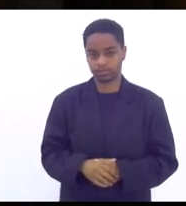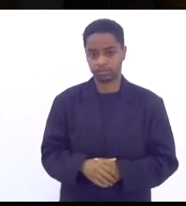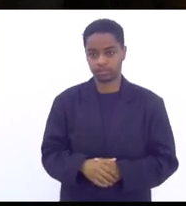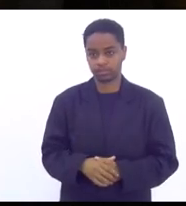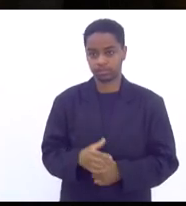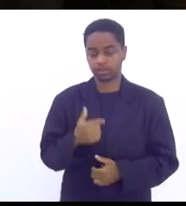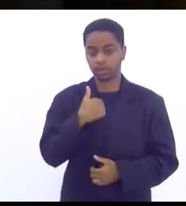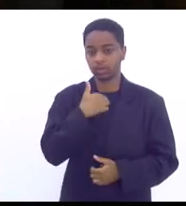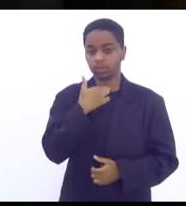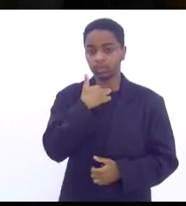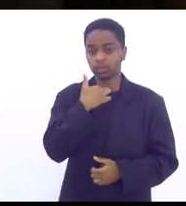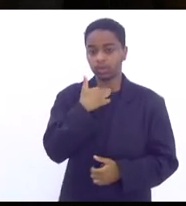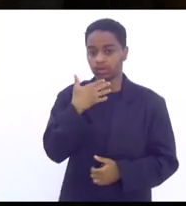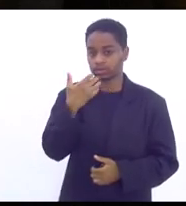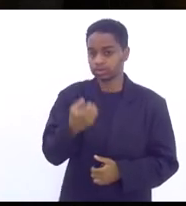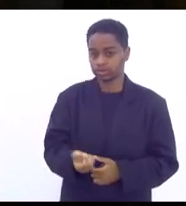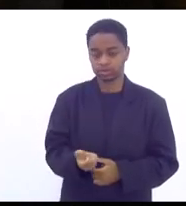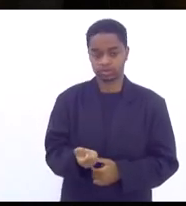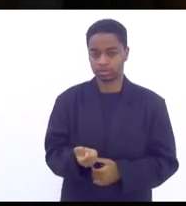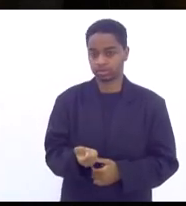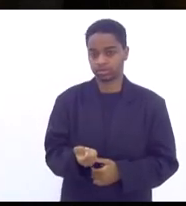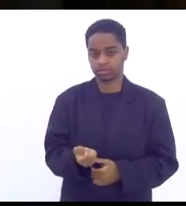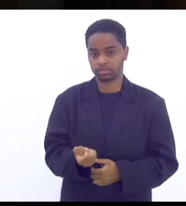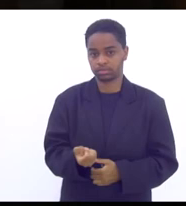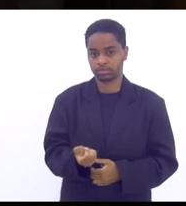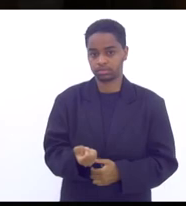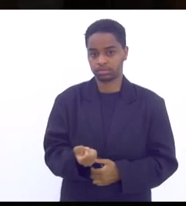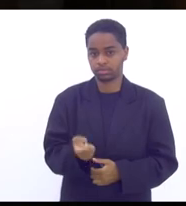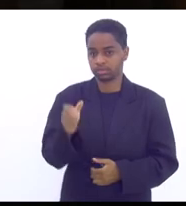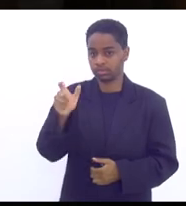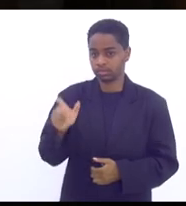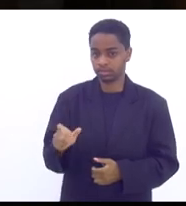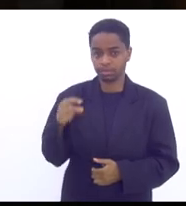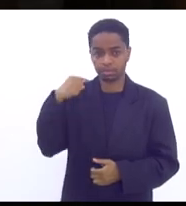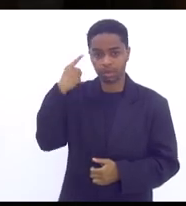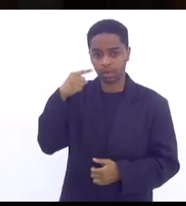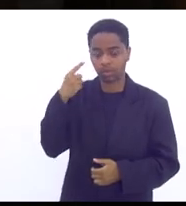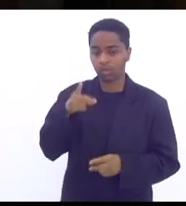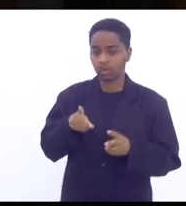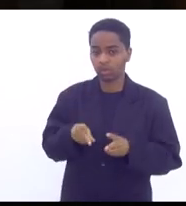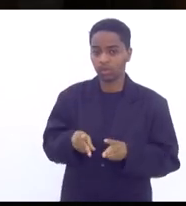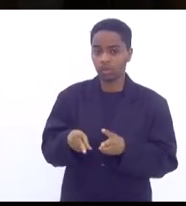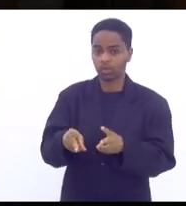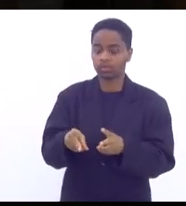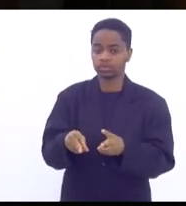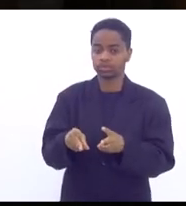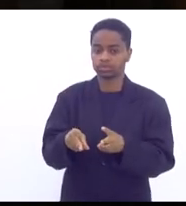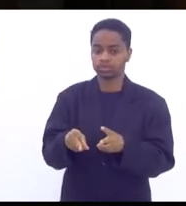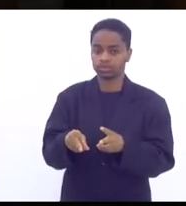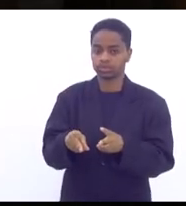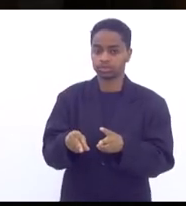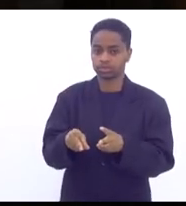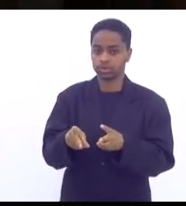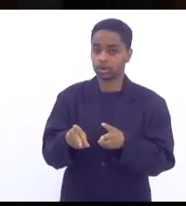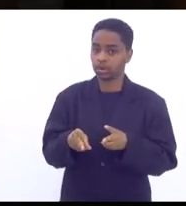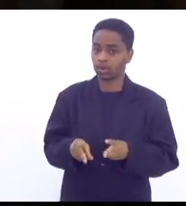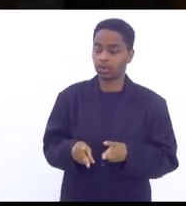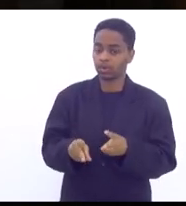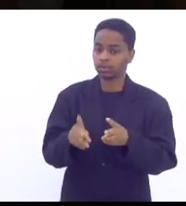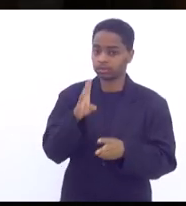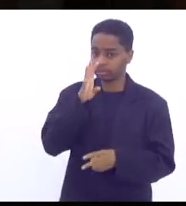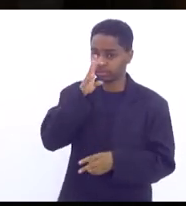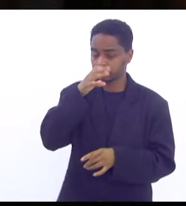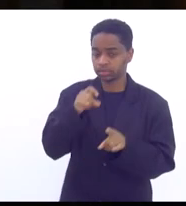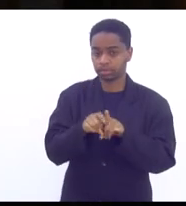posso aceitar que algum maluco continue insistindo e a Companhia